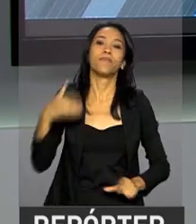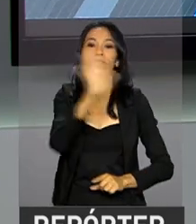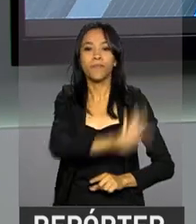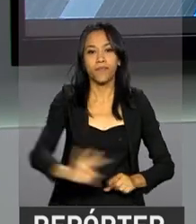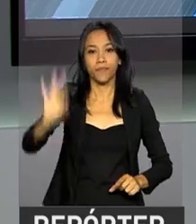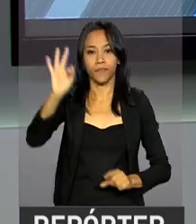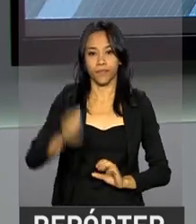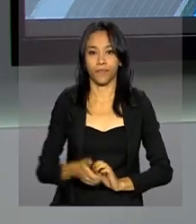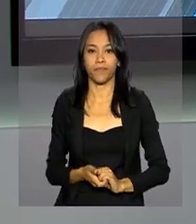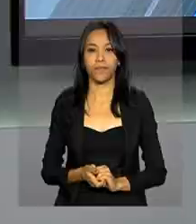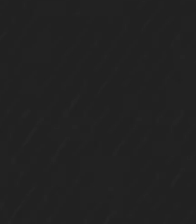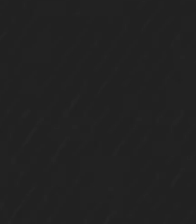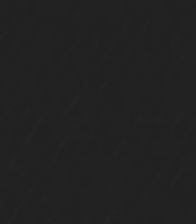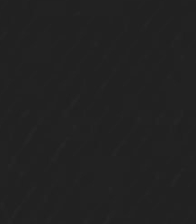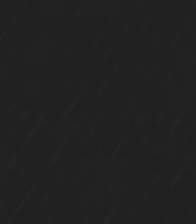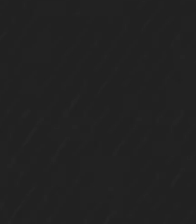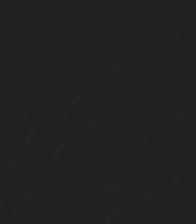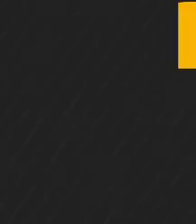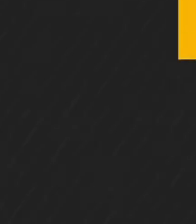federal